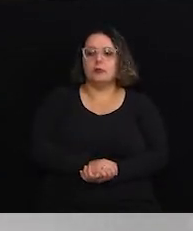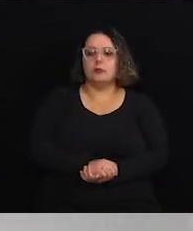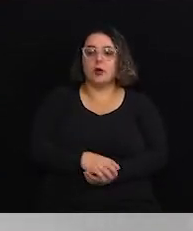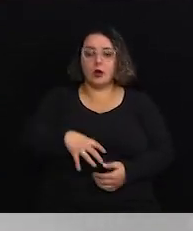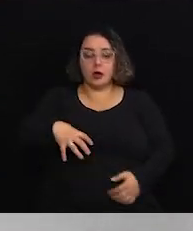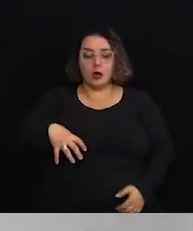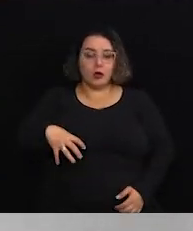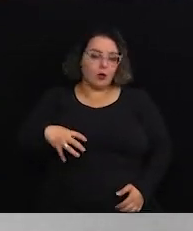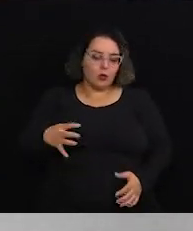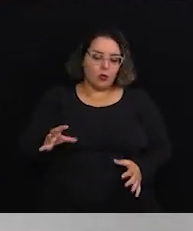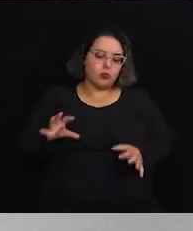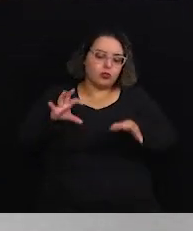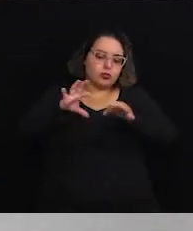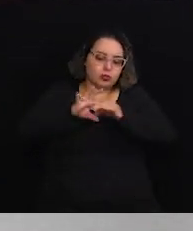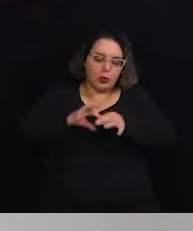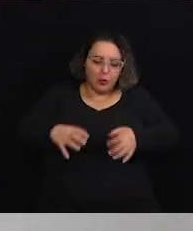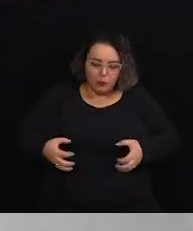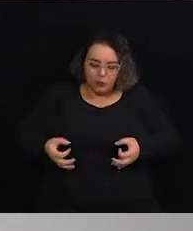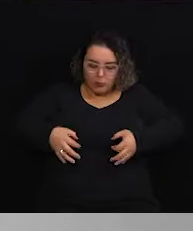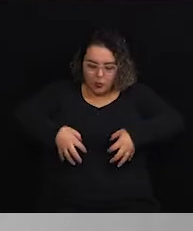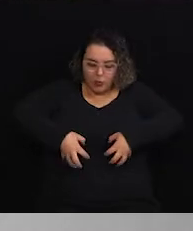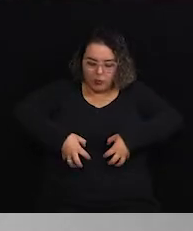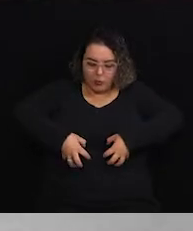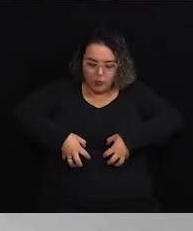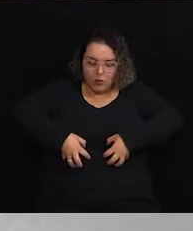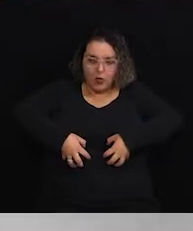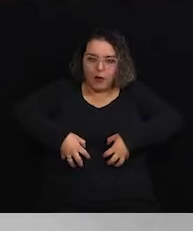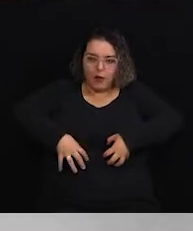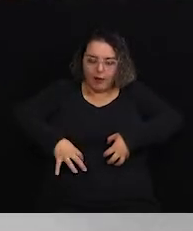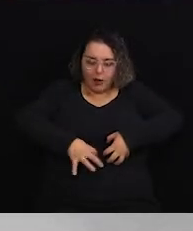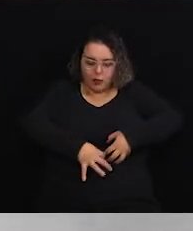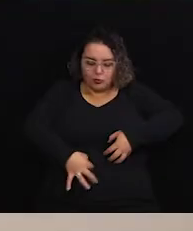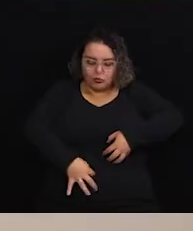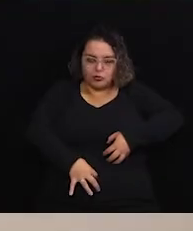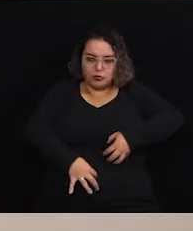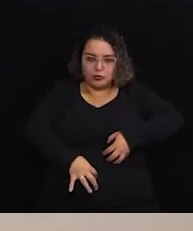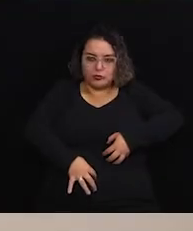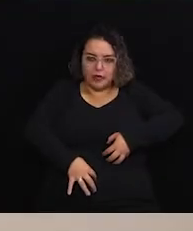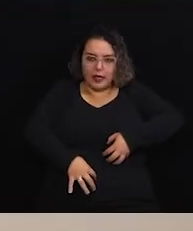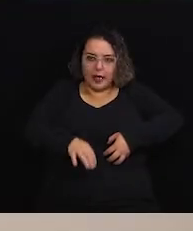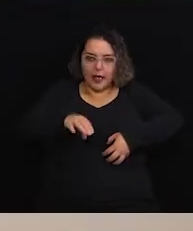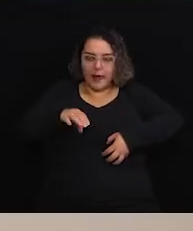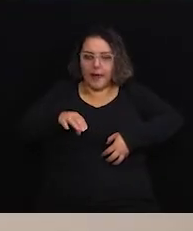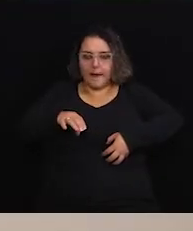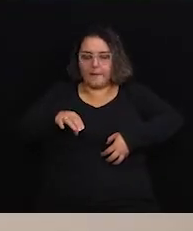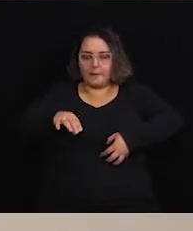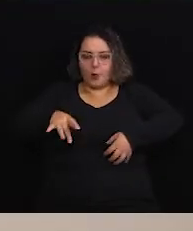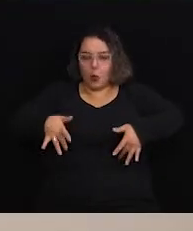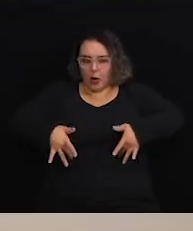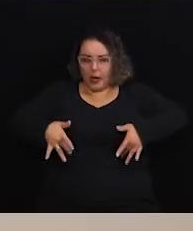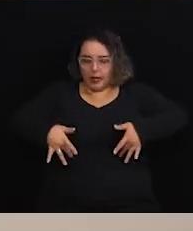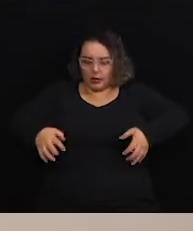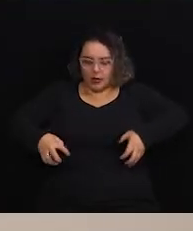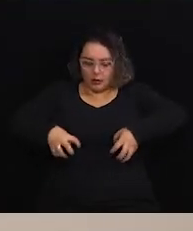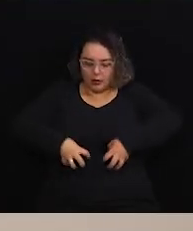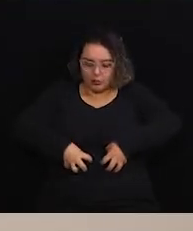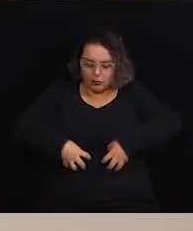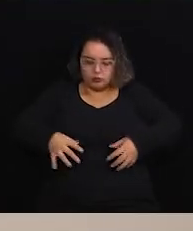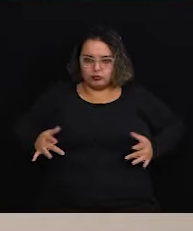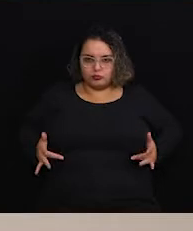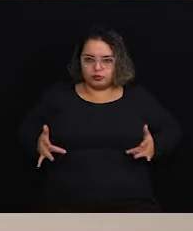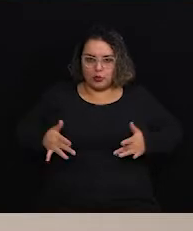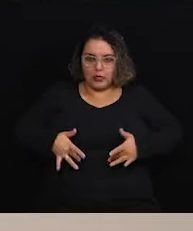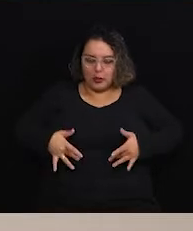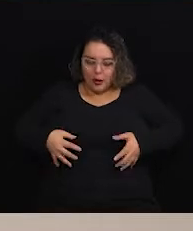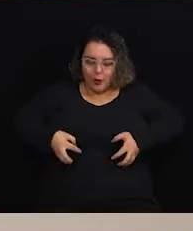um órgão que liga o rim à bexiga, leva a urina do rim à bexiga. E se ela crescer muito, ela fechar esse canalzinho, né,